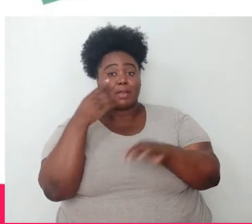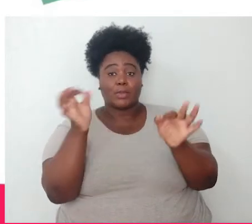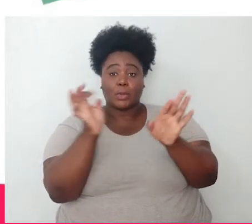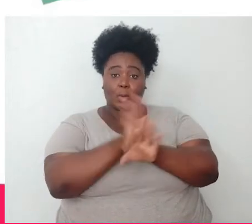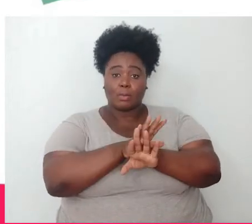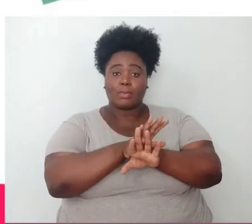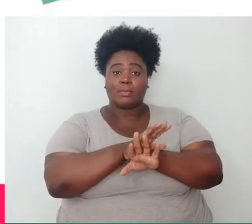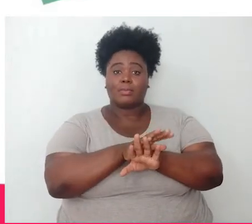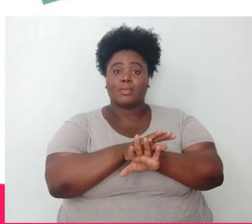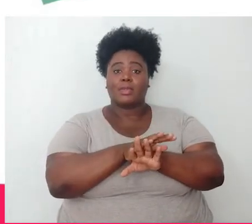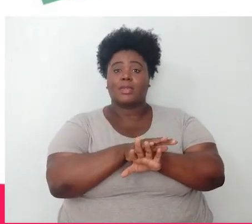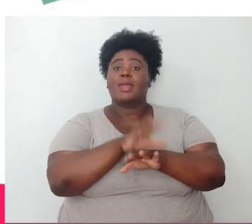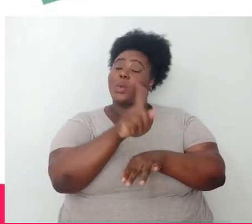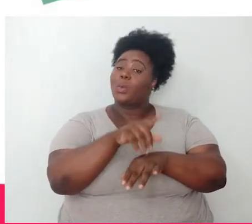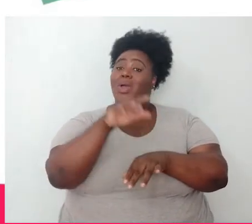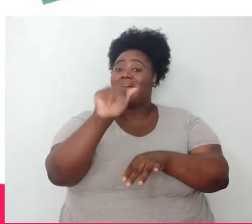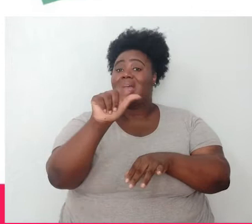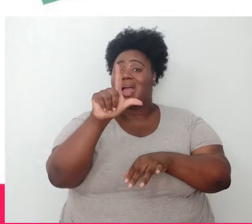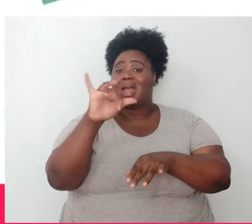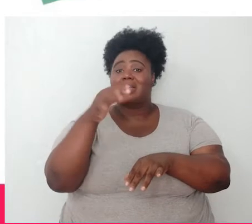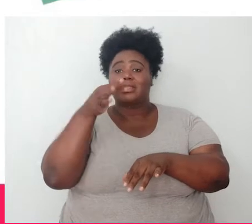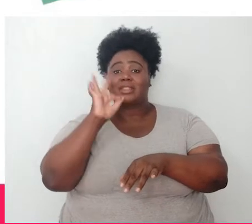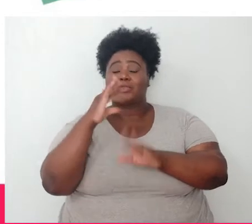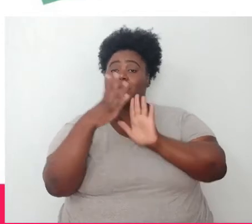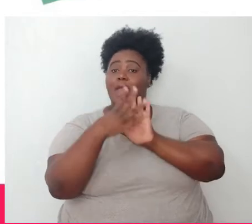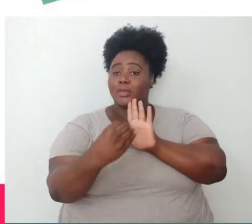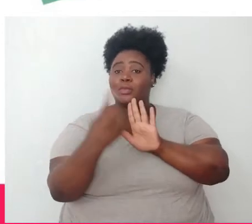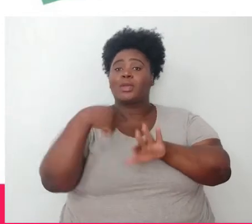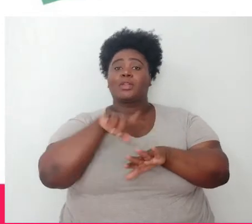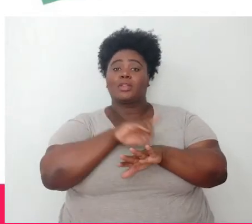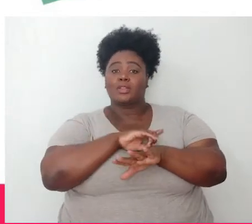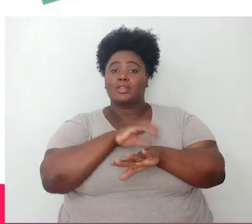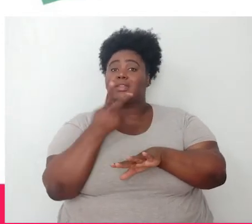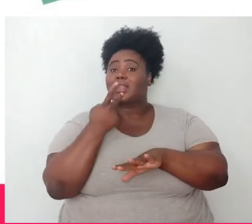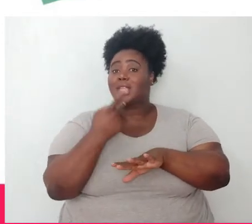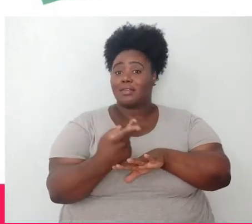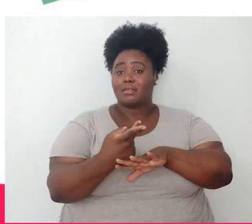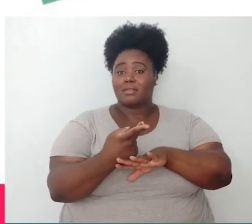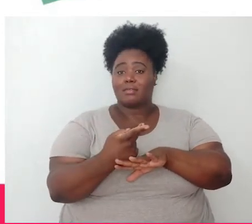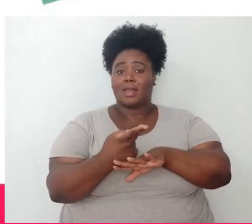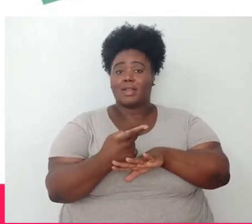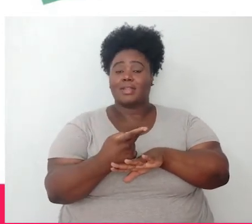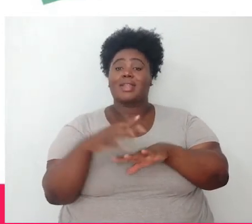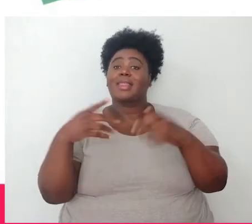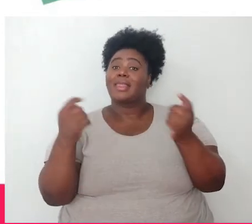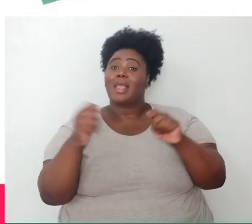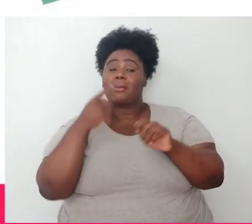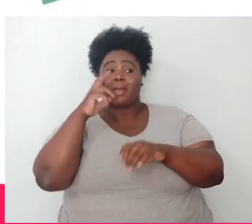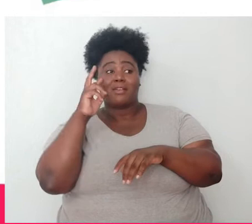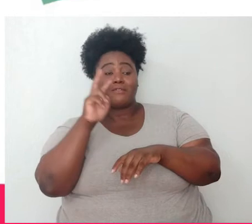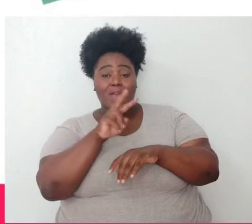íntegra, o Alice e o Chá através do espelho, né? Porque a gente está falando ali, está